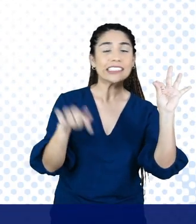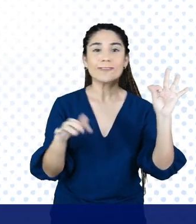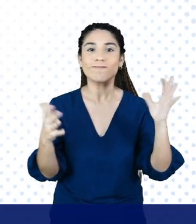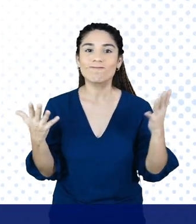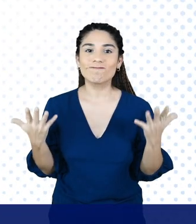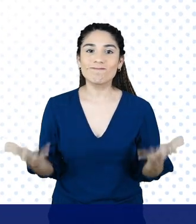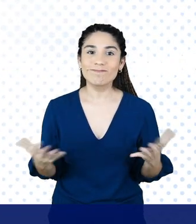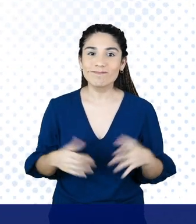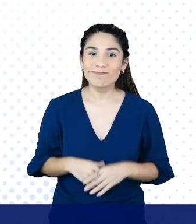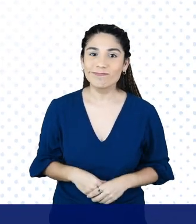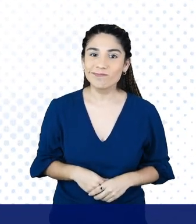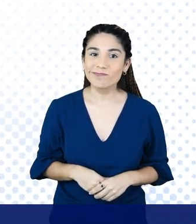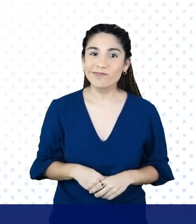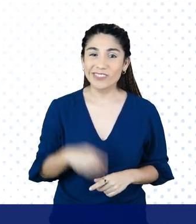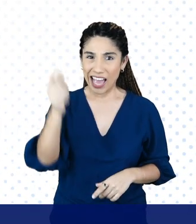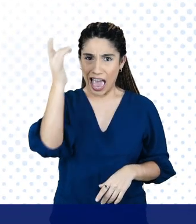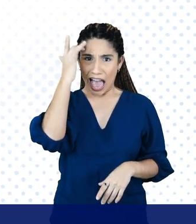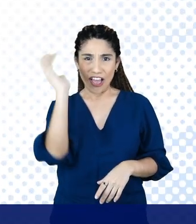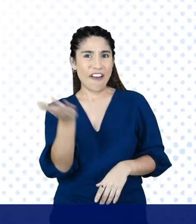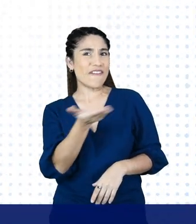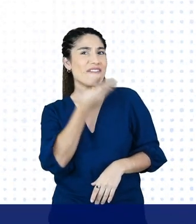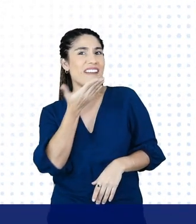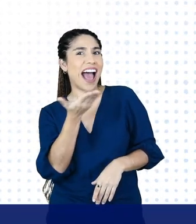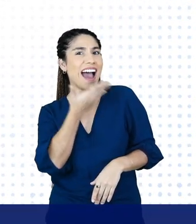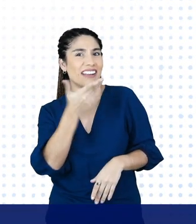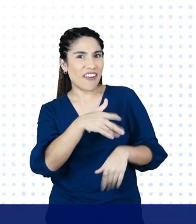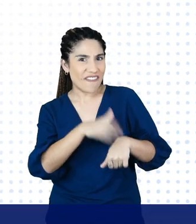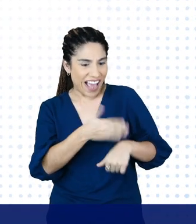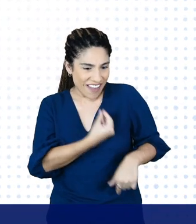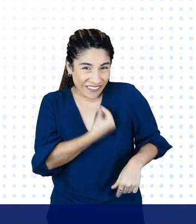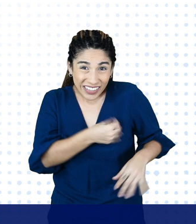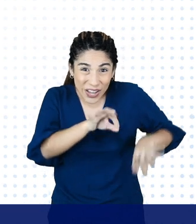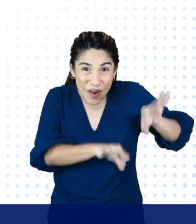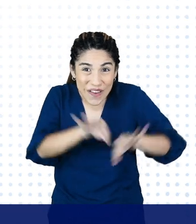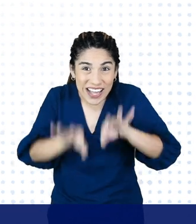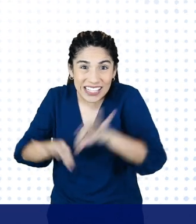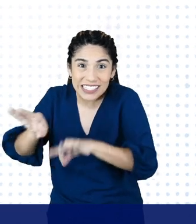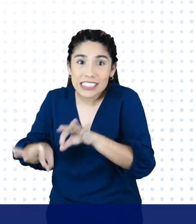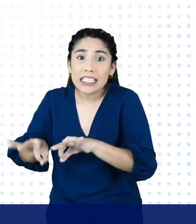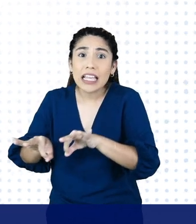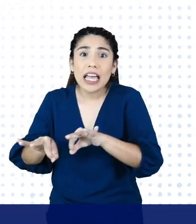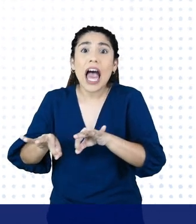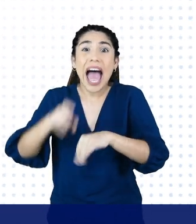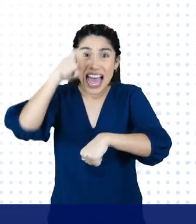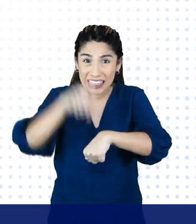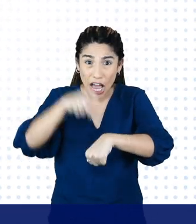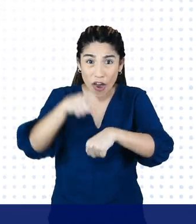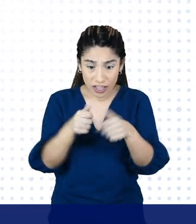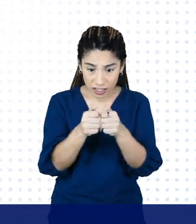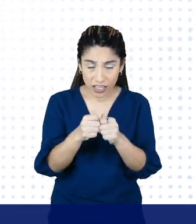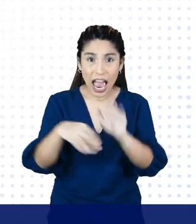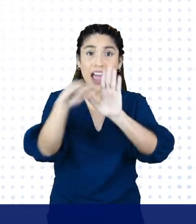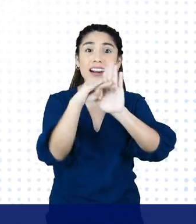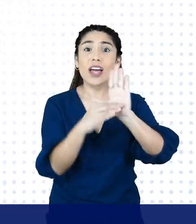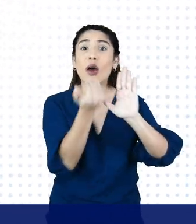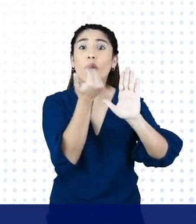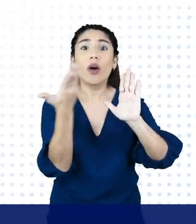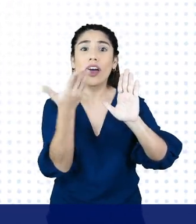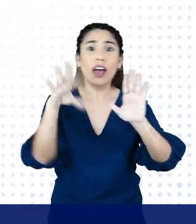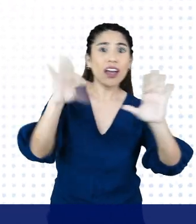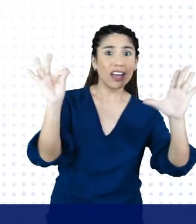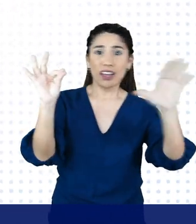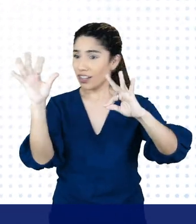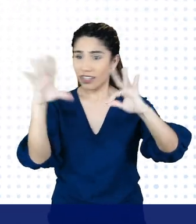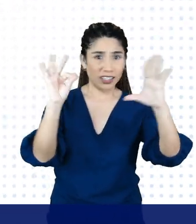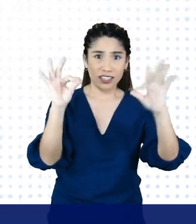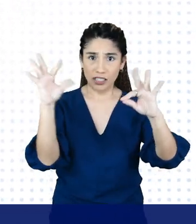que é fácil a vida de quem organiza a ceia, é? Na hora de decidir o cardápio, todo mundo tem opinião. Mas na hora de